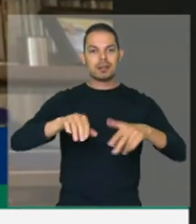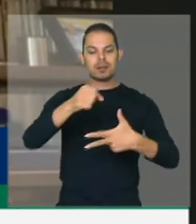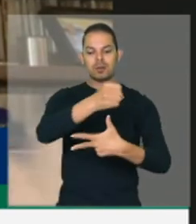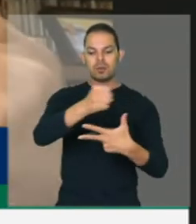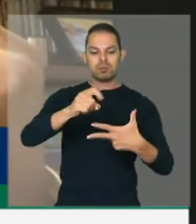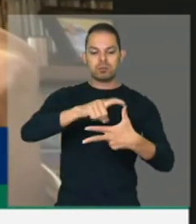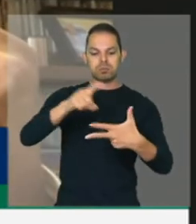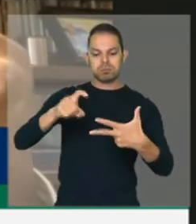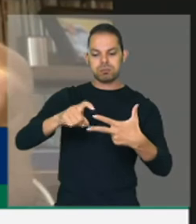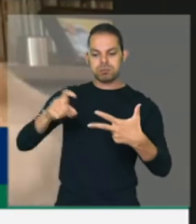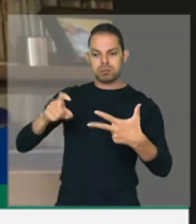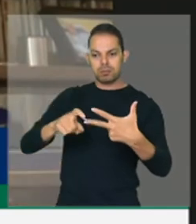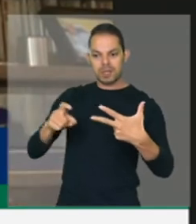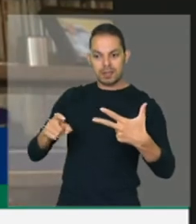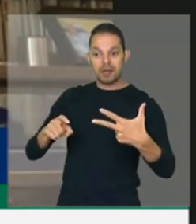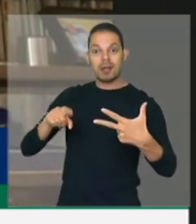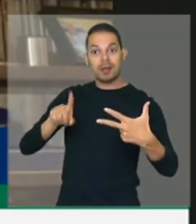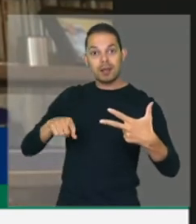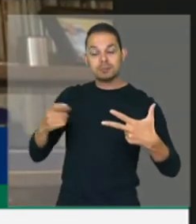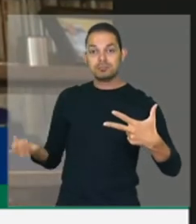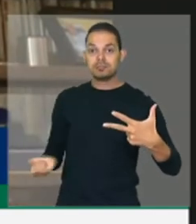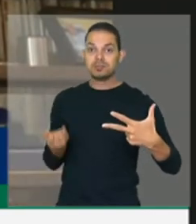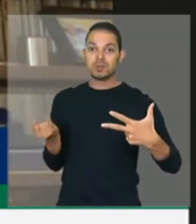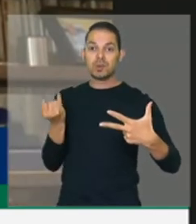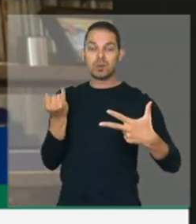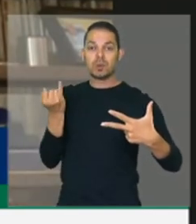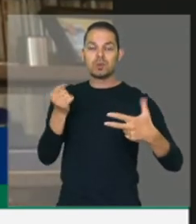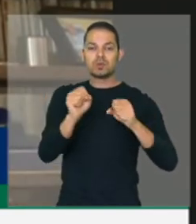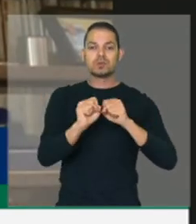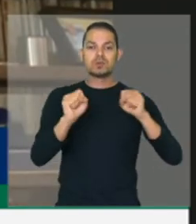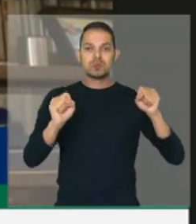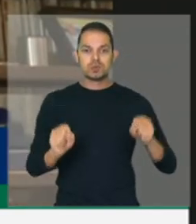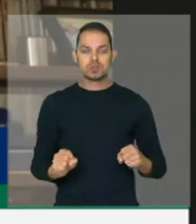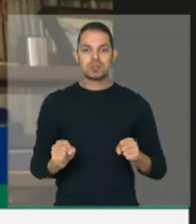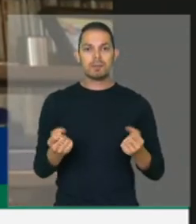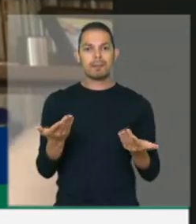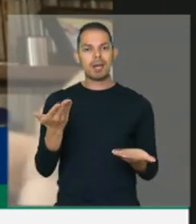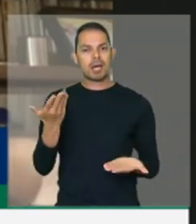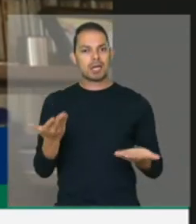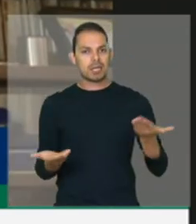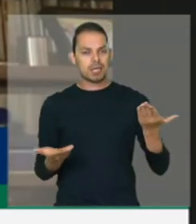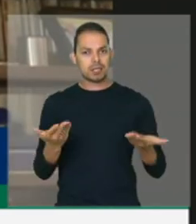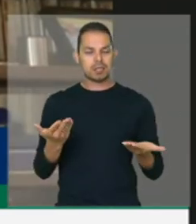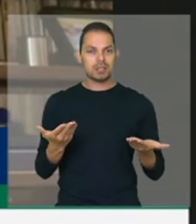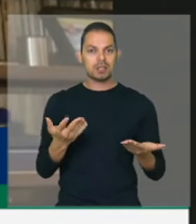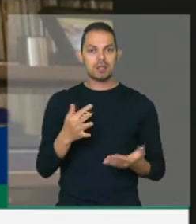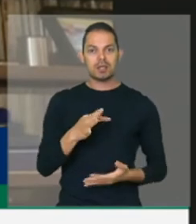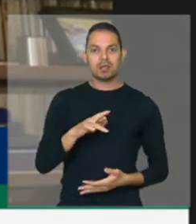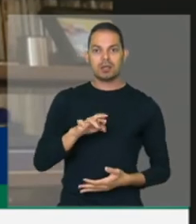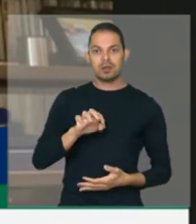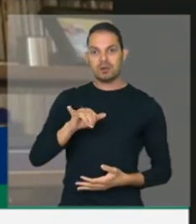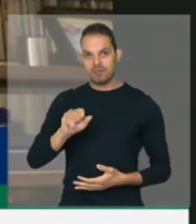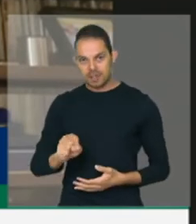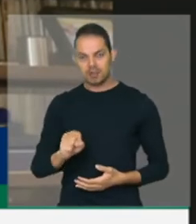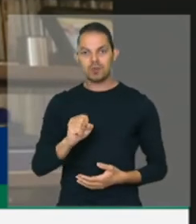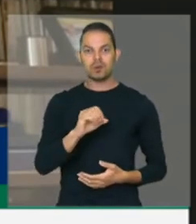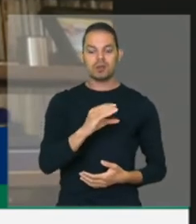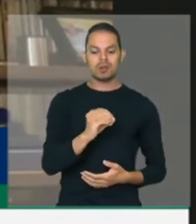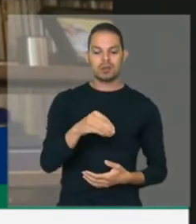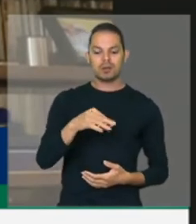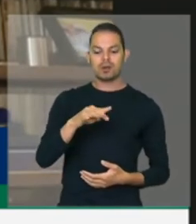poderes, que é fundamental num sistema de pesos e freios e contrapesos, como já